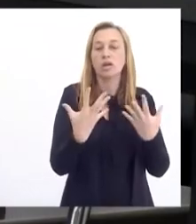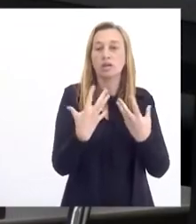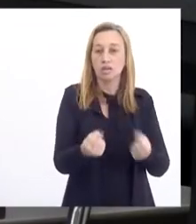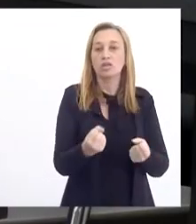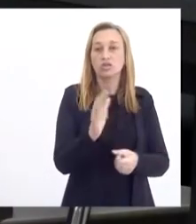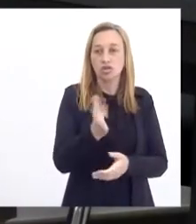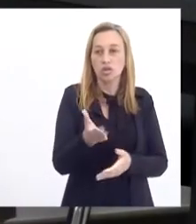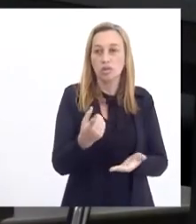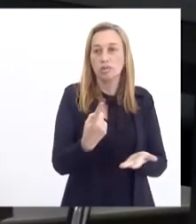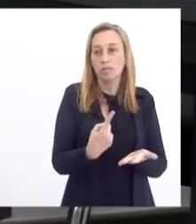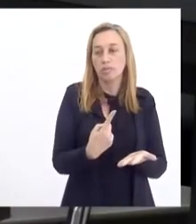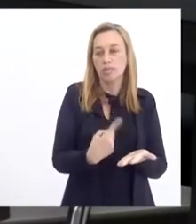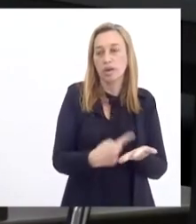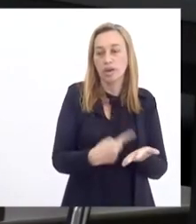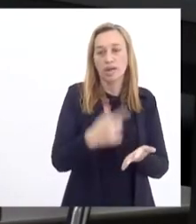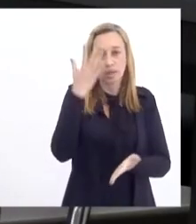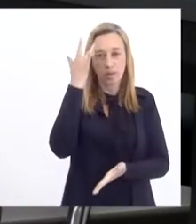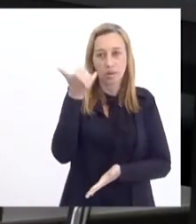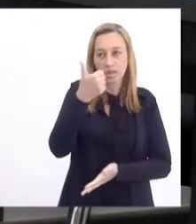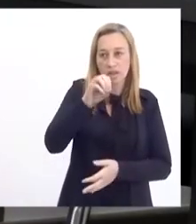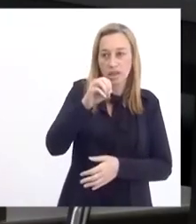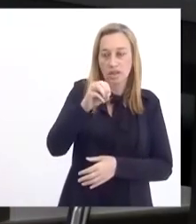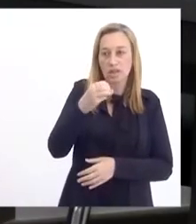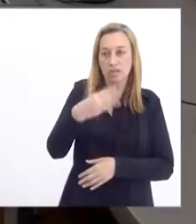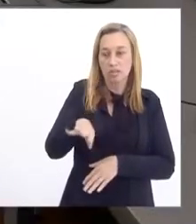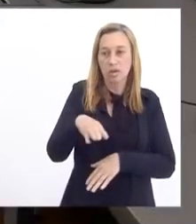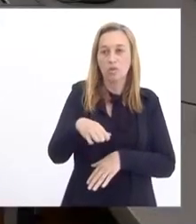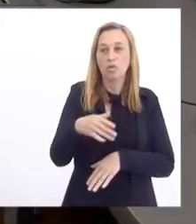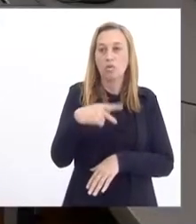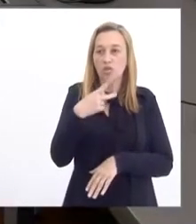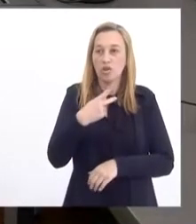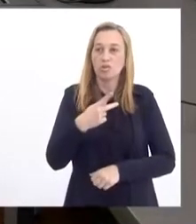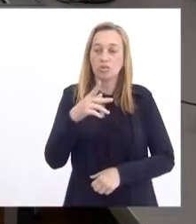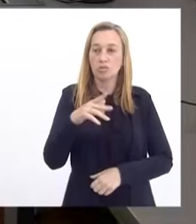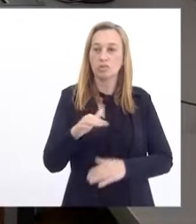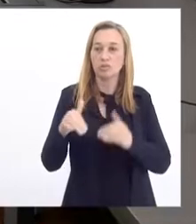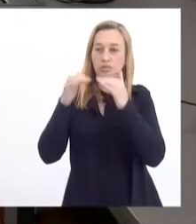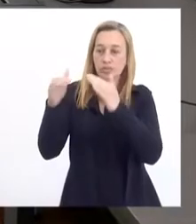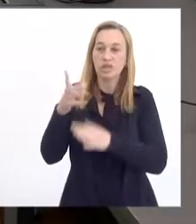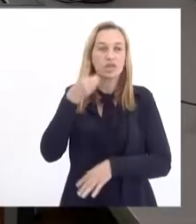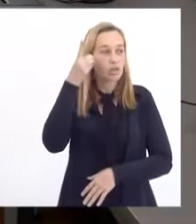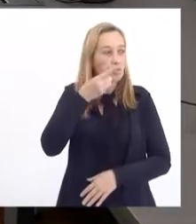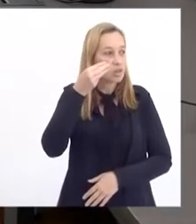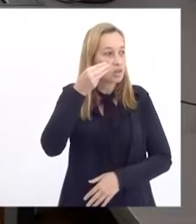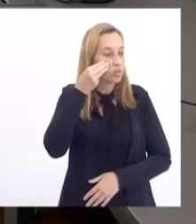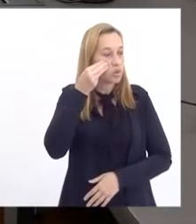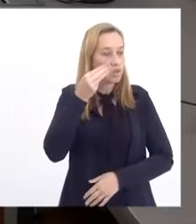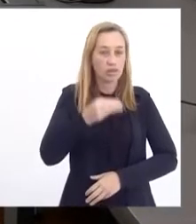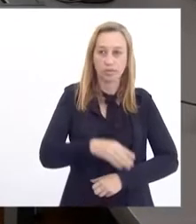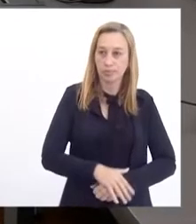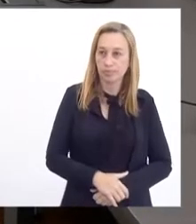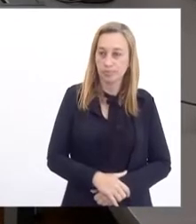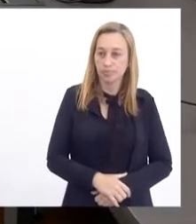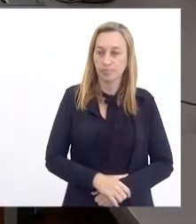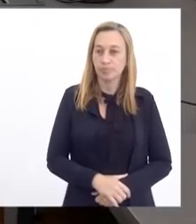está marcada para amanhã, 10h30, como Vossa Excelência colocou. Então, deputada Mônica.